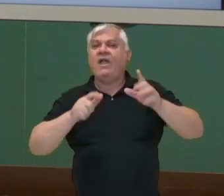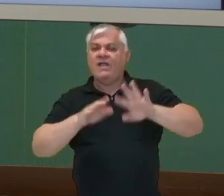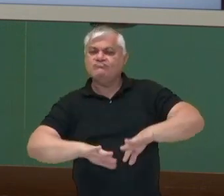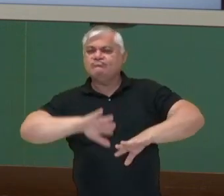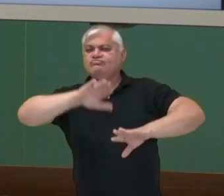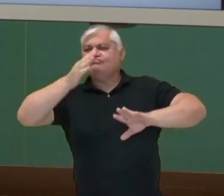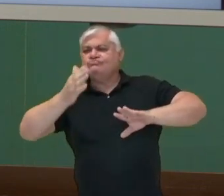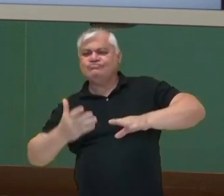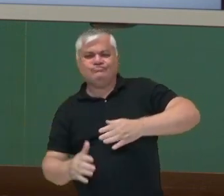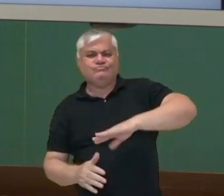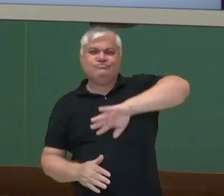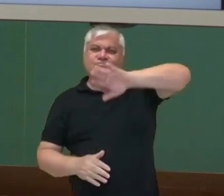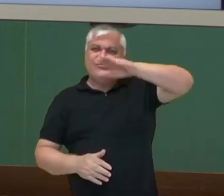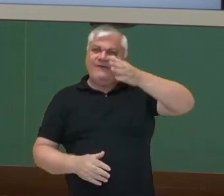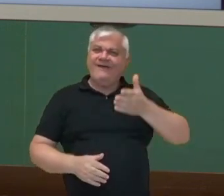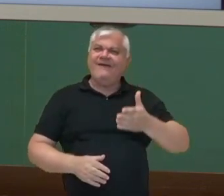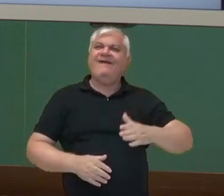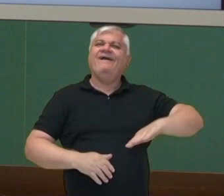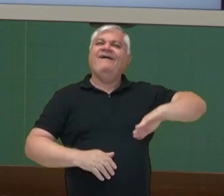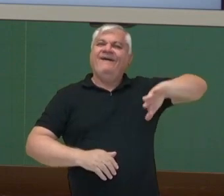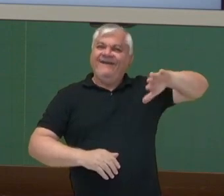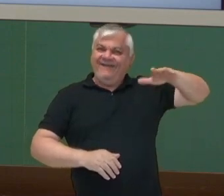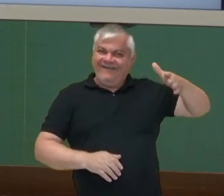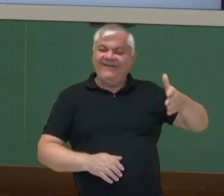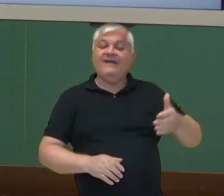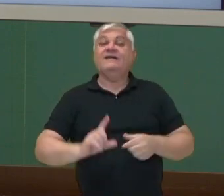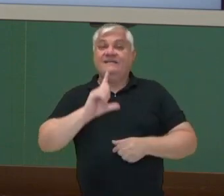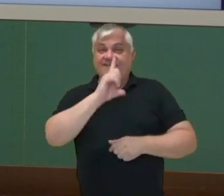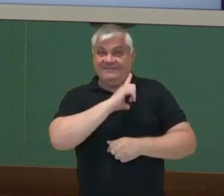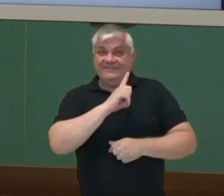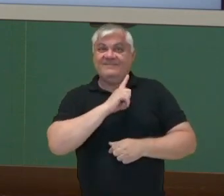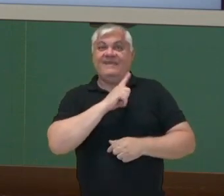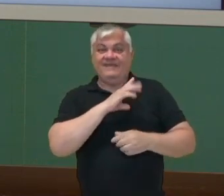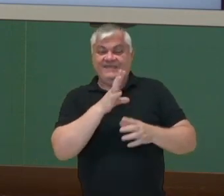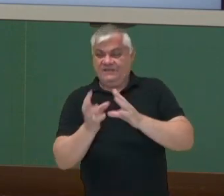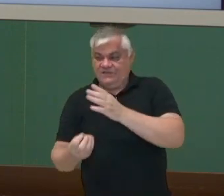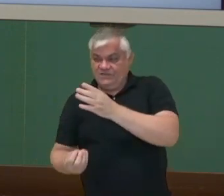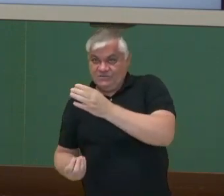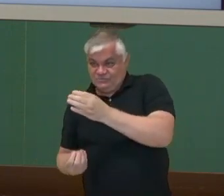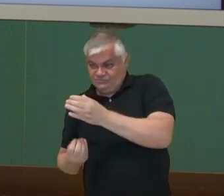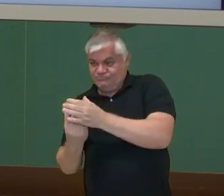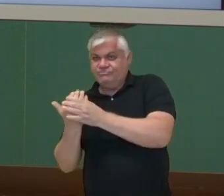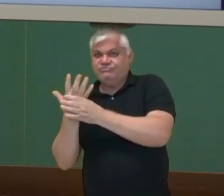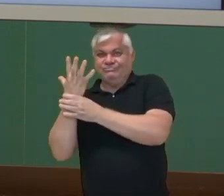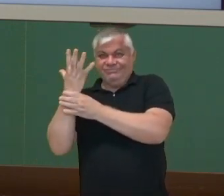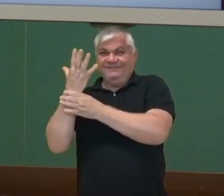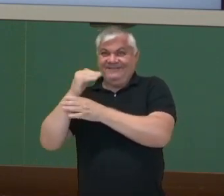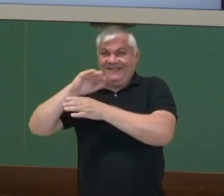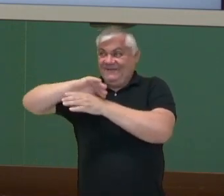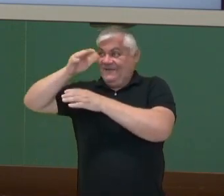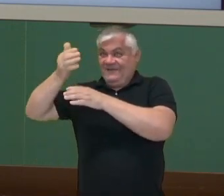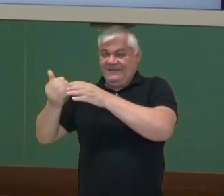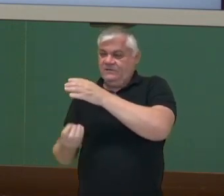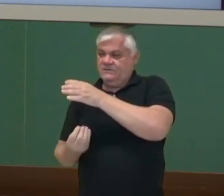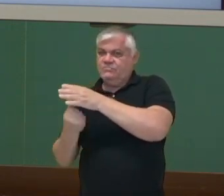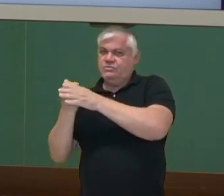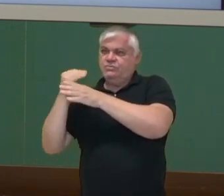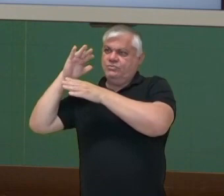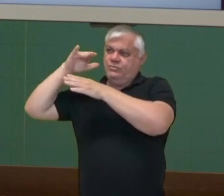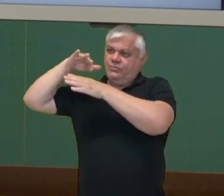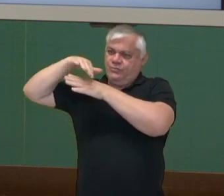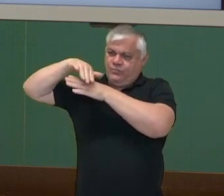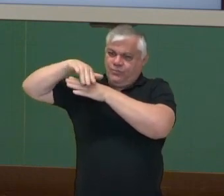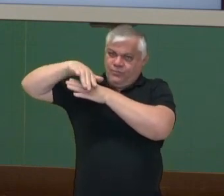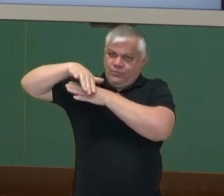do tipo de relevo da região, eu vou ter as áreas de nascente, que são as áreas mais elevadas, e a direção para onde eles